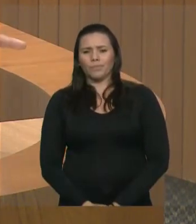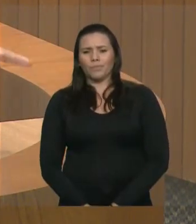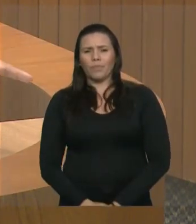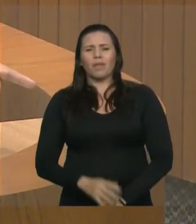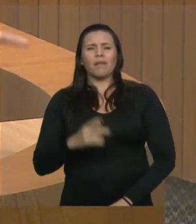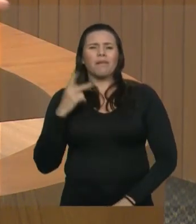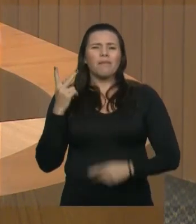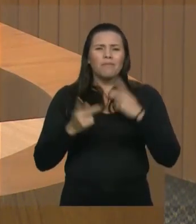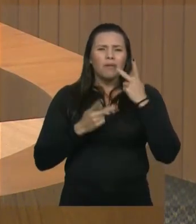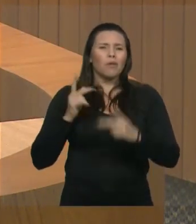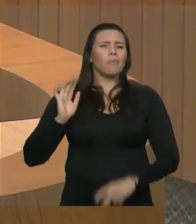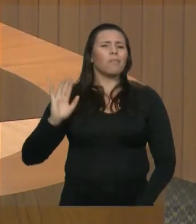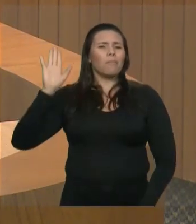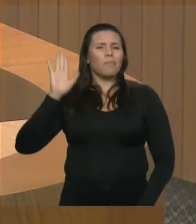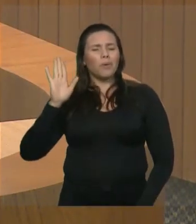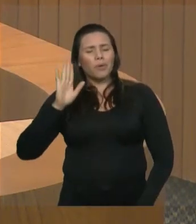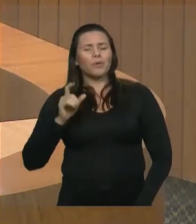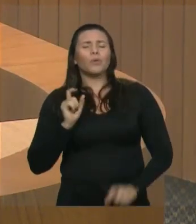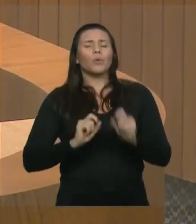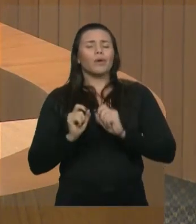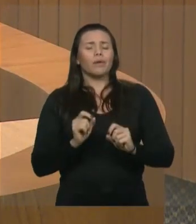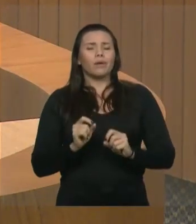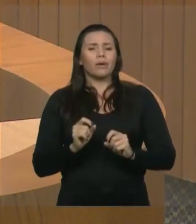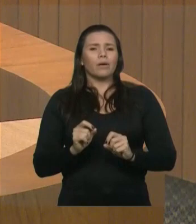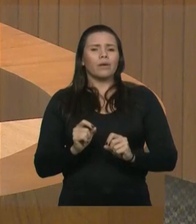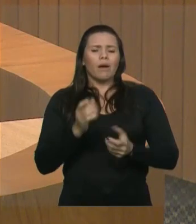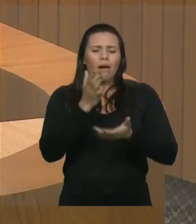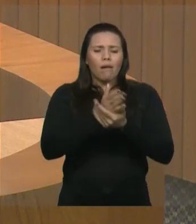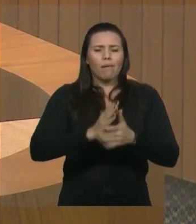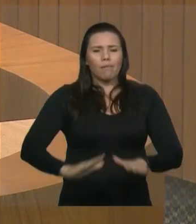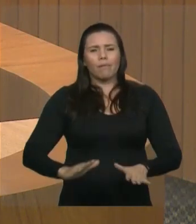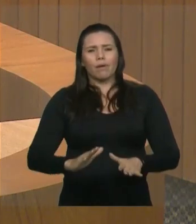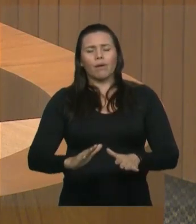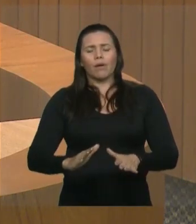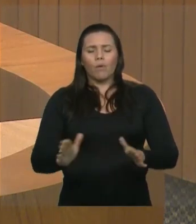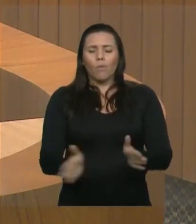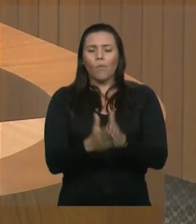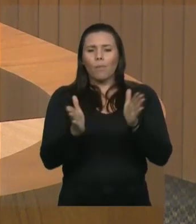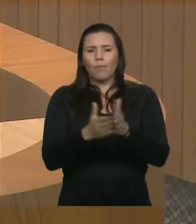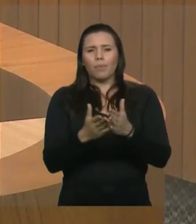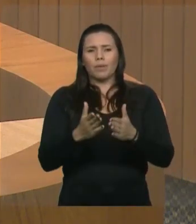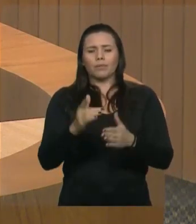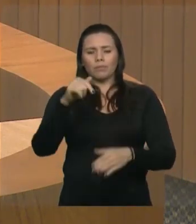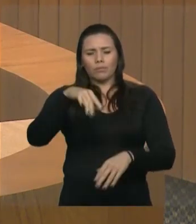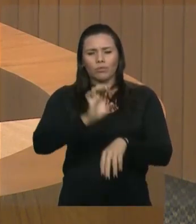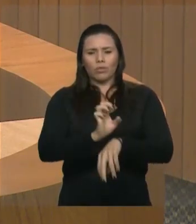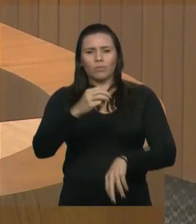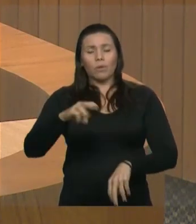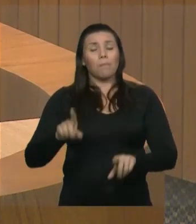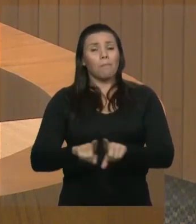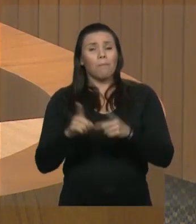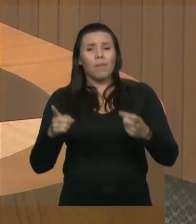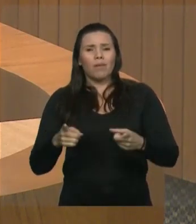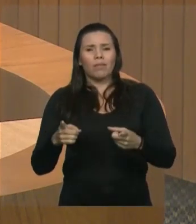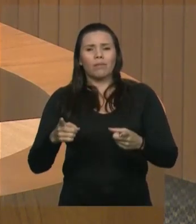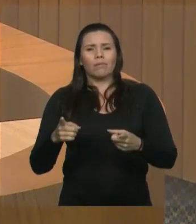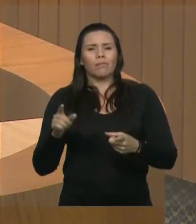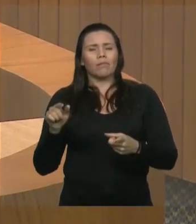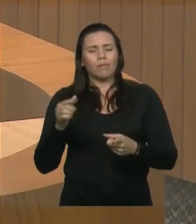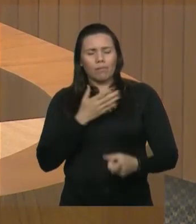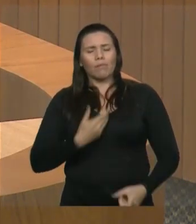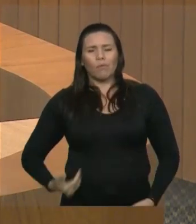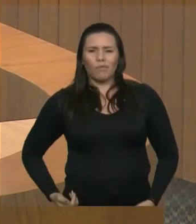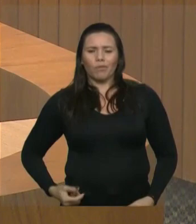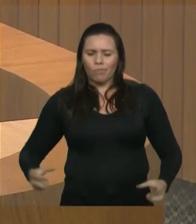com a pobreza no estado do Maranhão. Mas é um governo que gasta dinheiro com a propaganda mentirosa, com